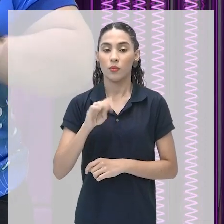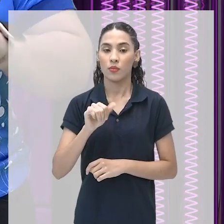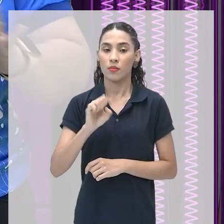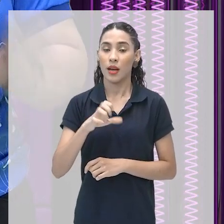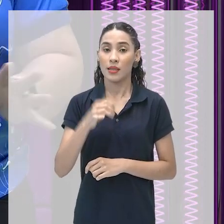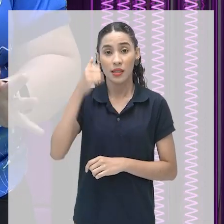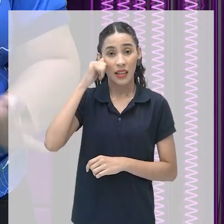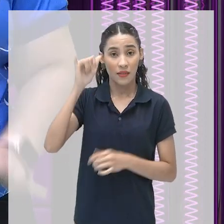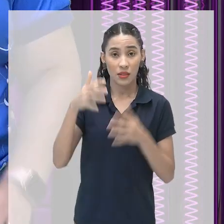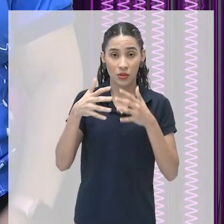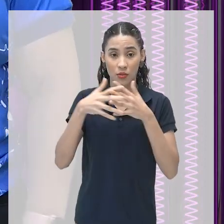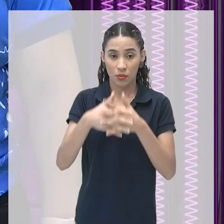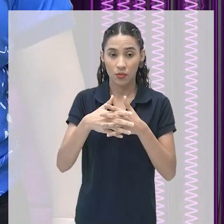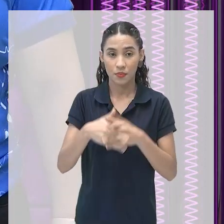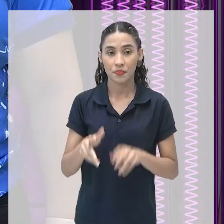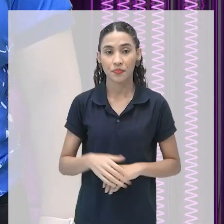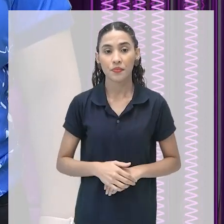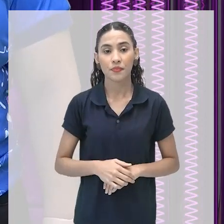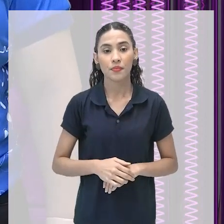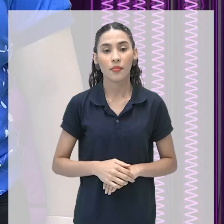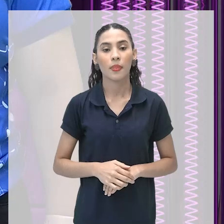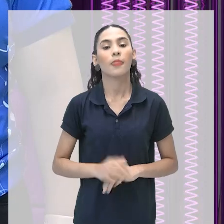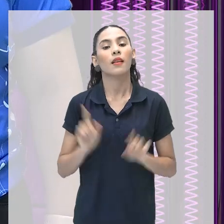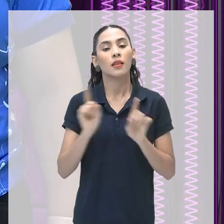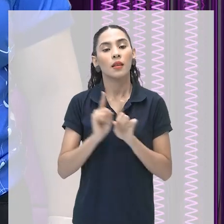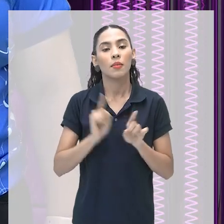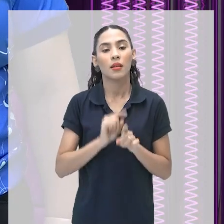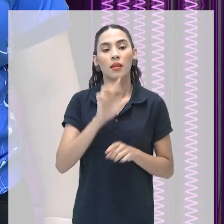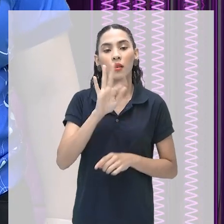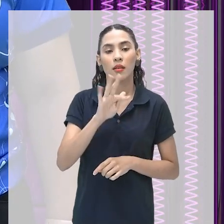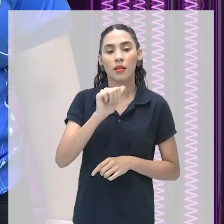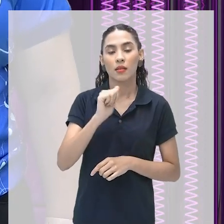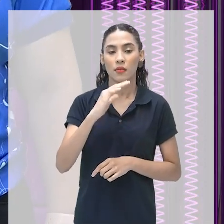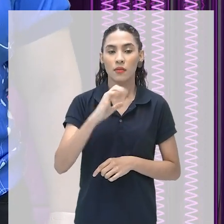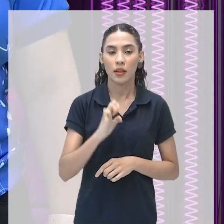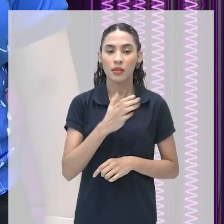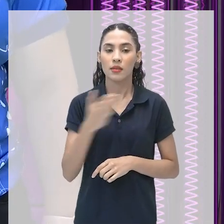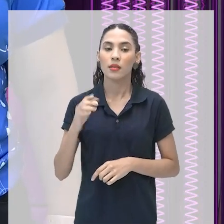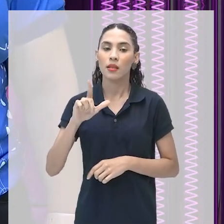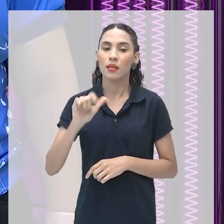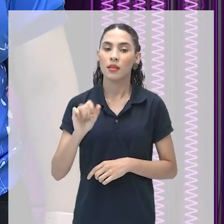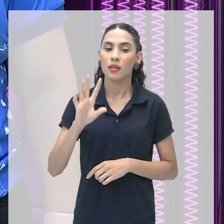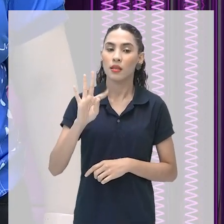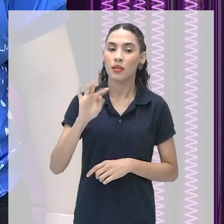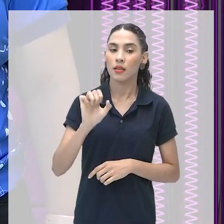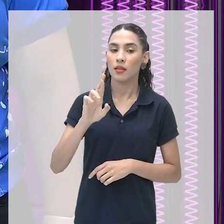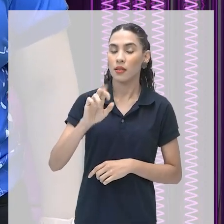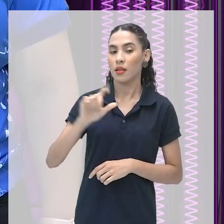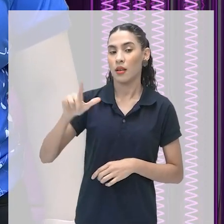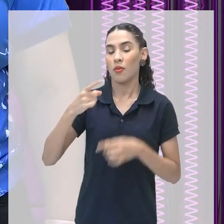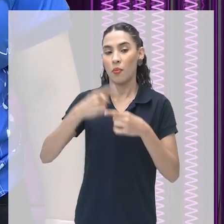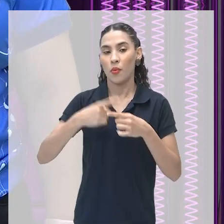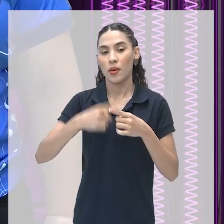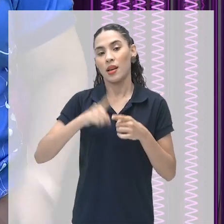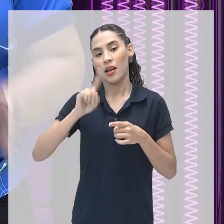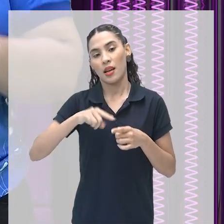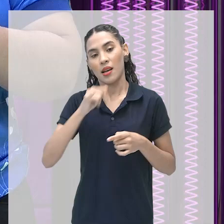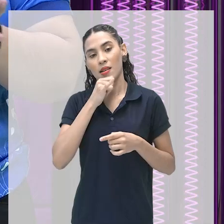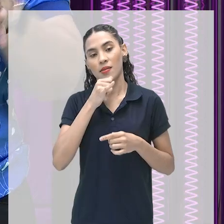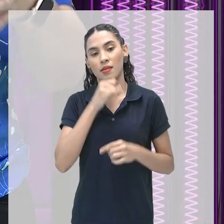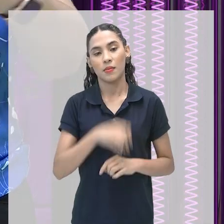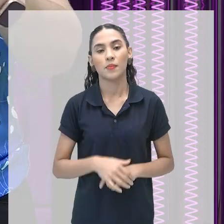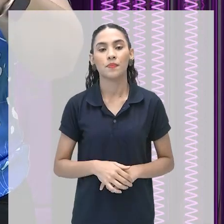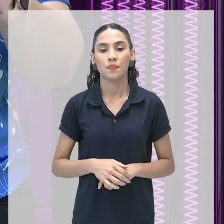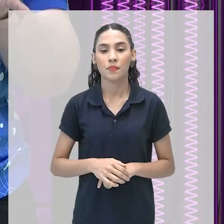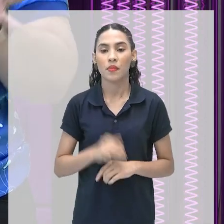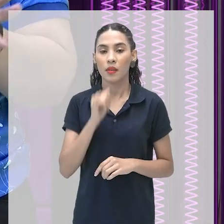aí essas arestas. E aí, a face também eu chamo de face lateral. Eu chamo de face lateral porque é justamente